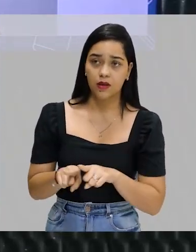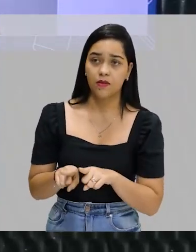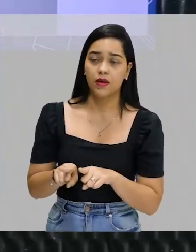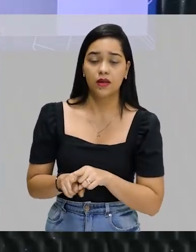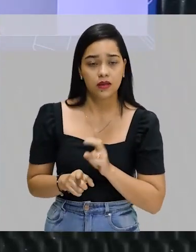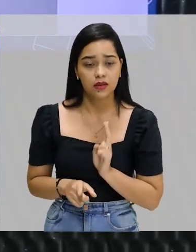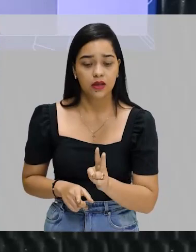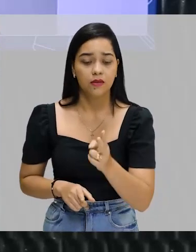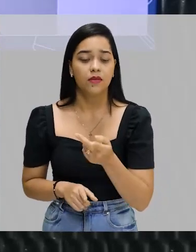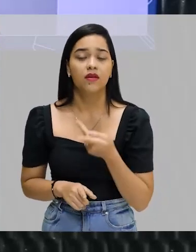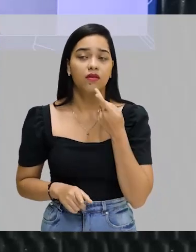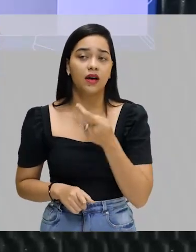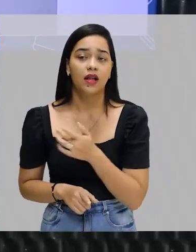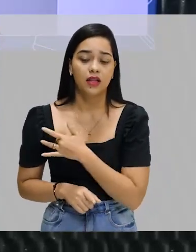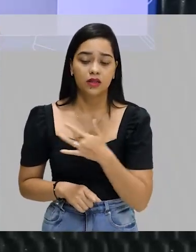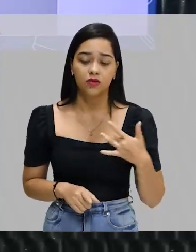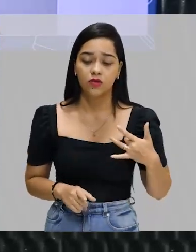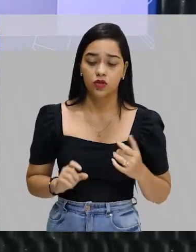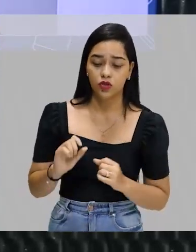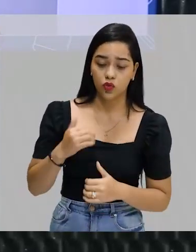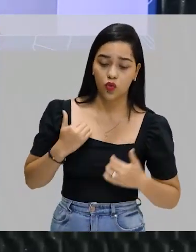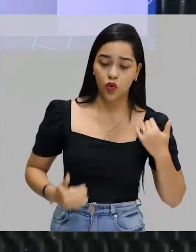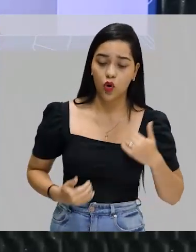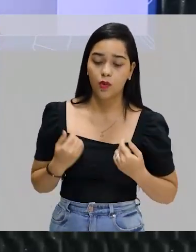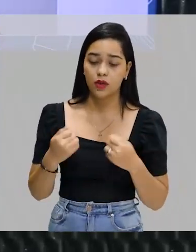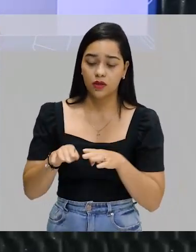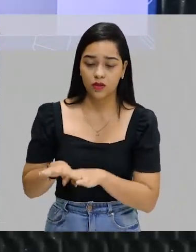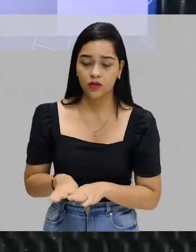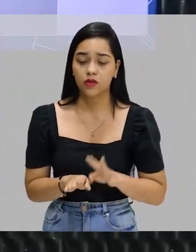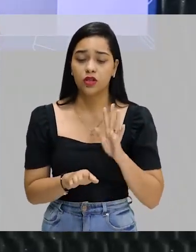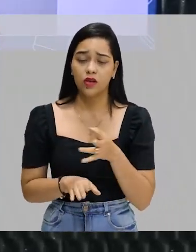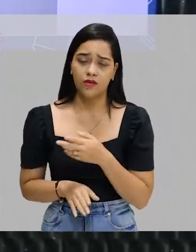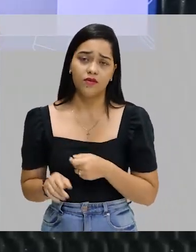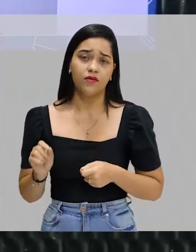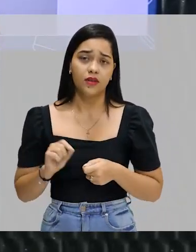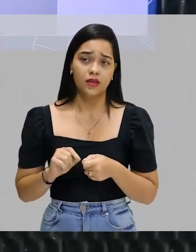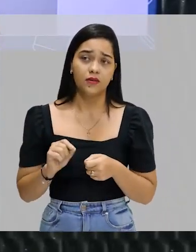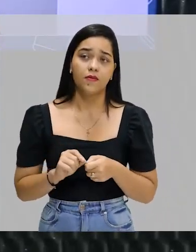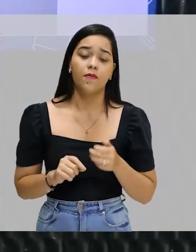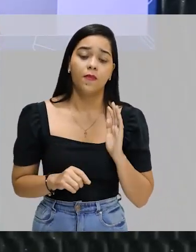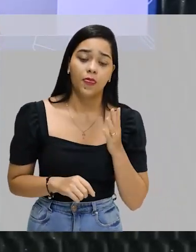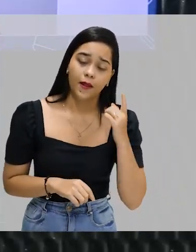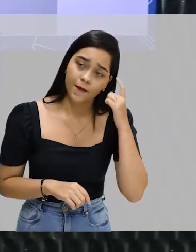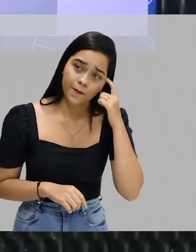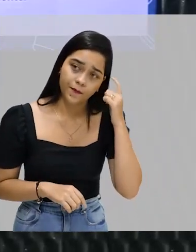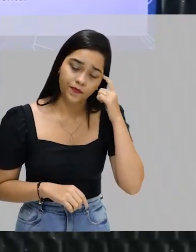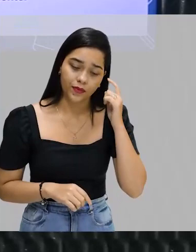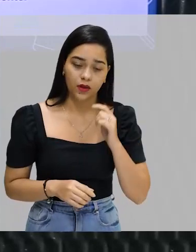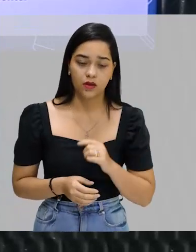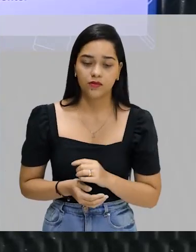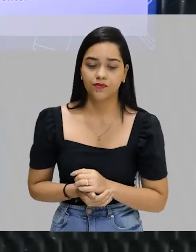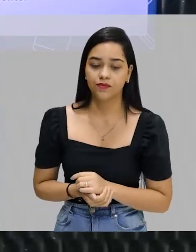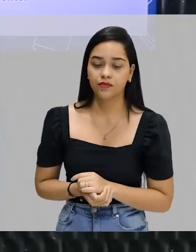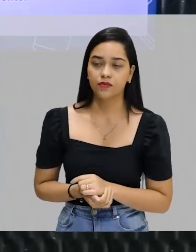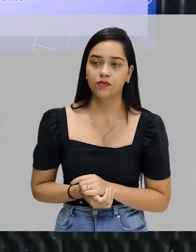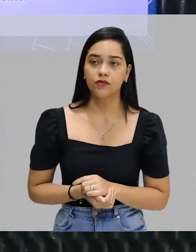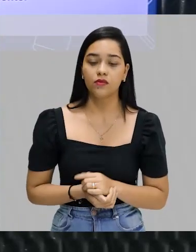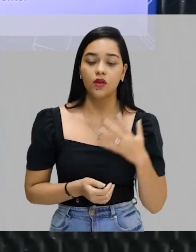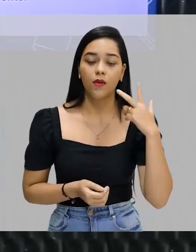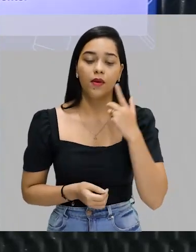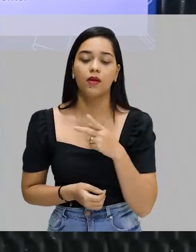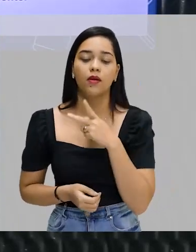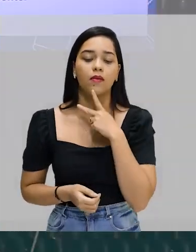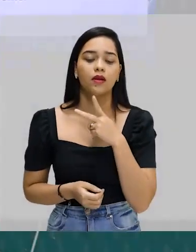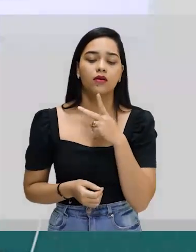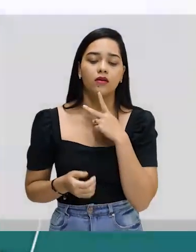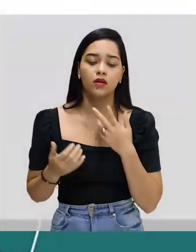reforça sempre isso, né? A saúde e o corpo elas têm que estar em equilíbrio. Os gregos já faziam isso. Mente sã em corpo sano. O belo para